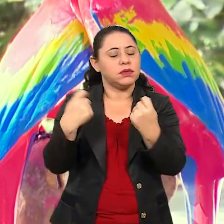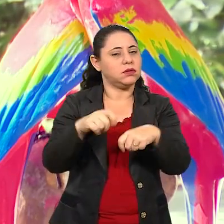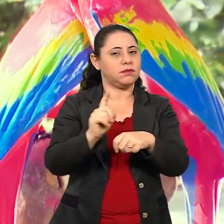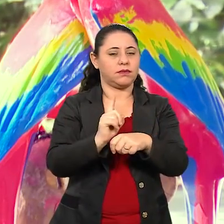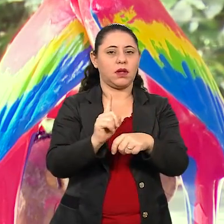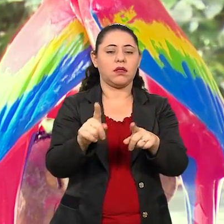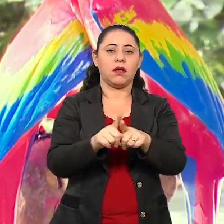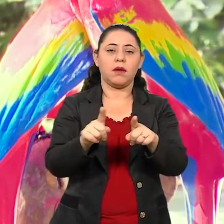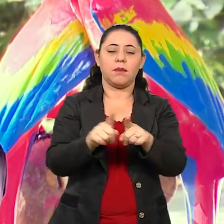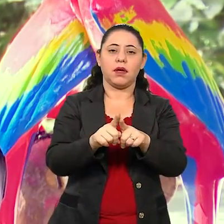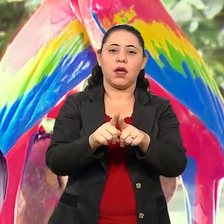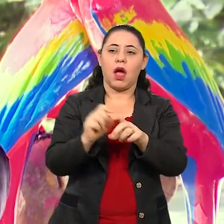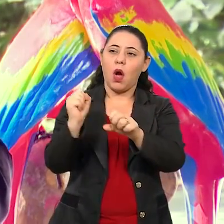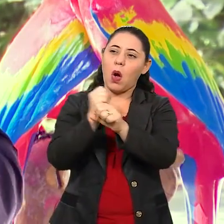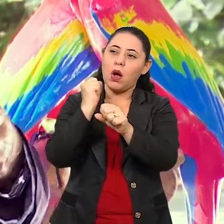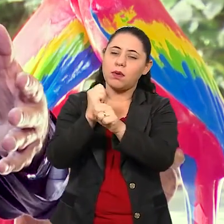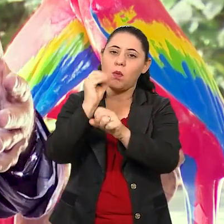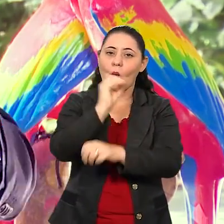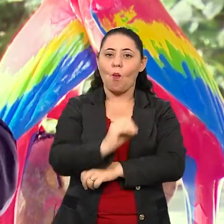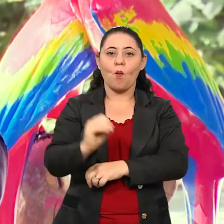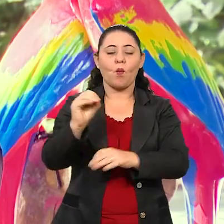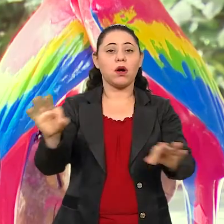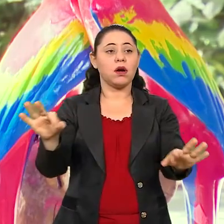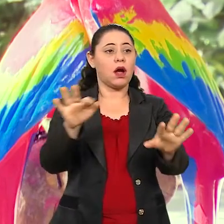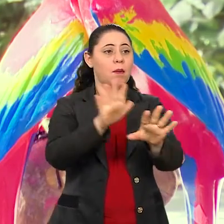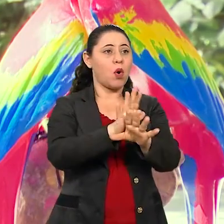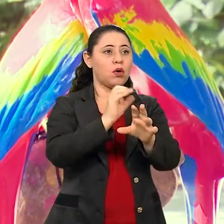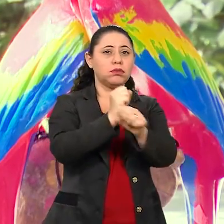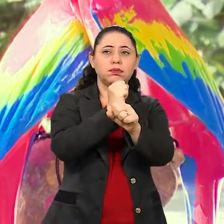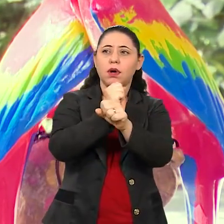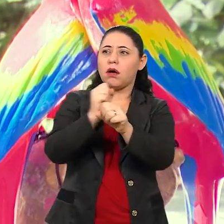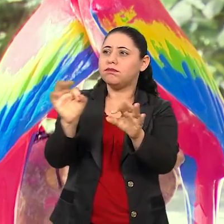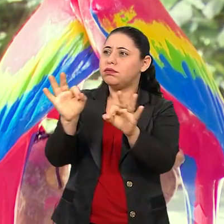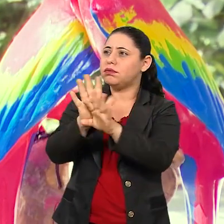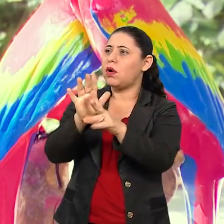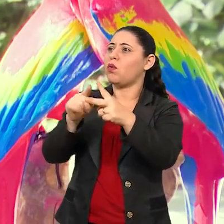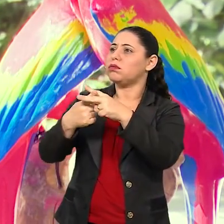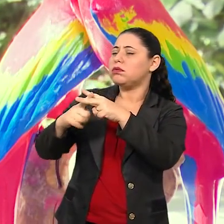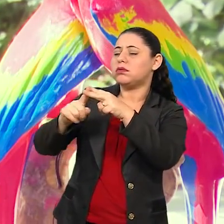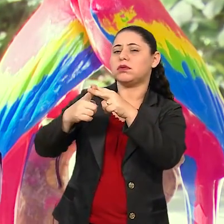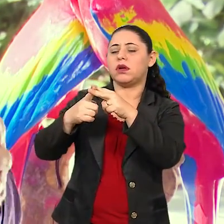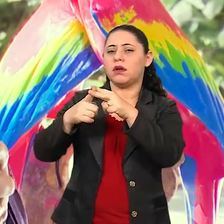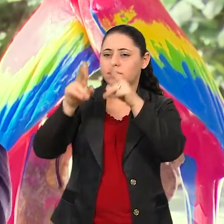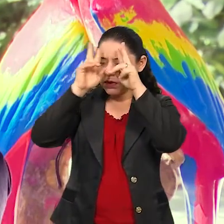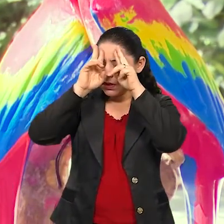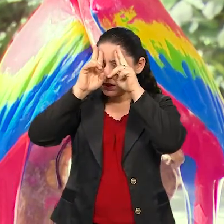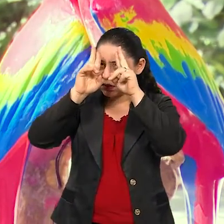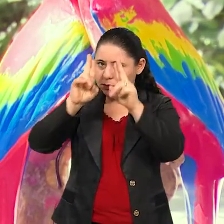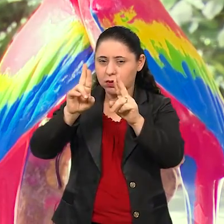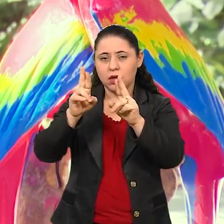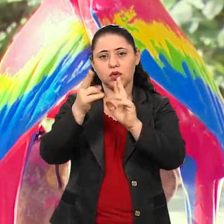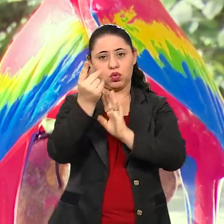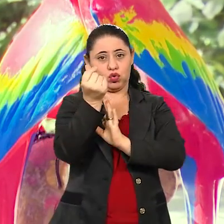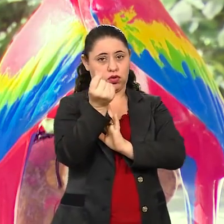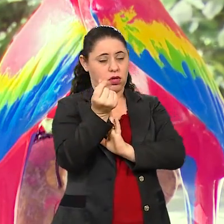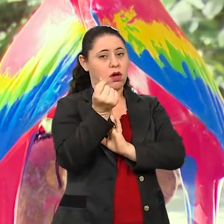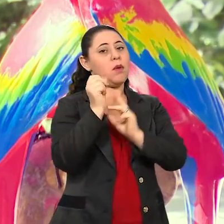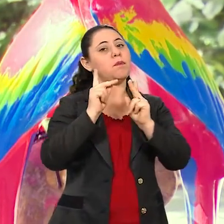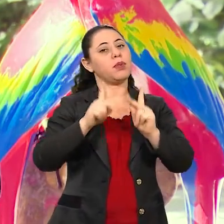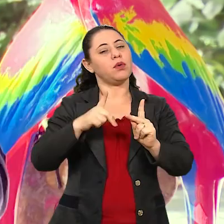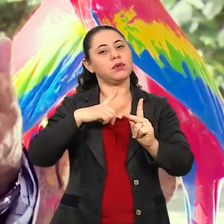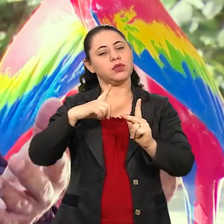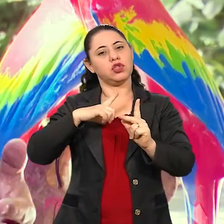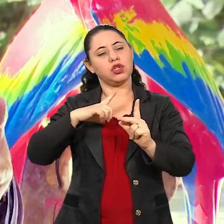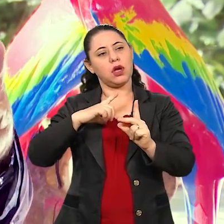obra inacabada zero que norteou o cumprimento né com respeito ao dinheiro público determinar as obras